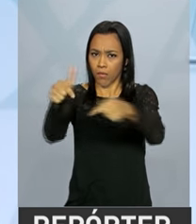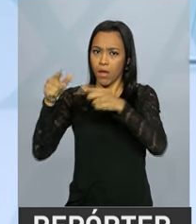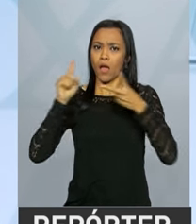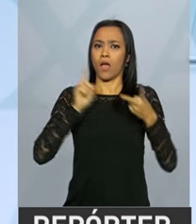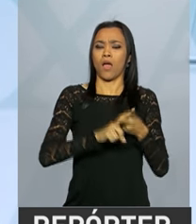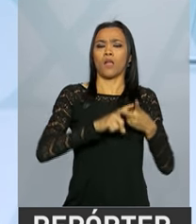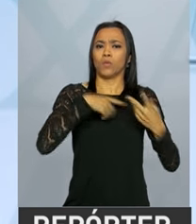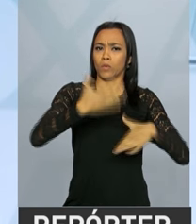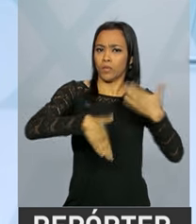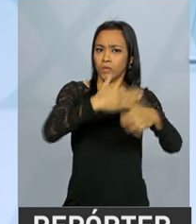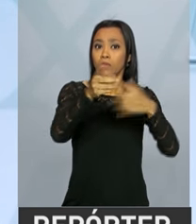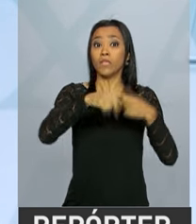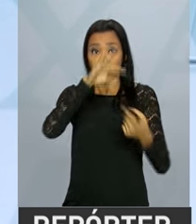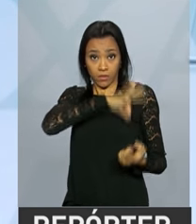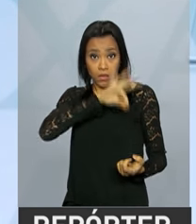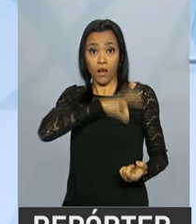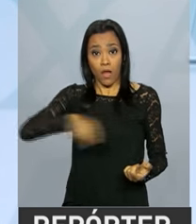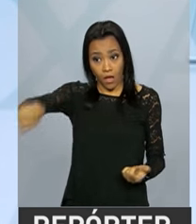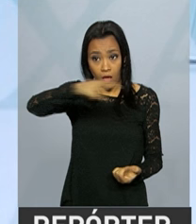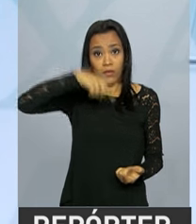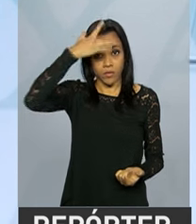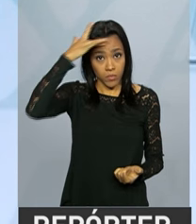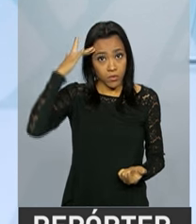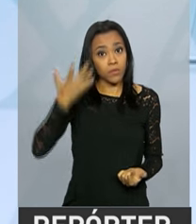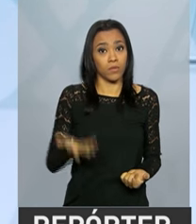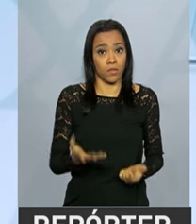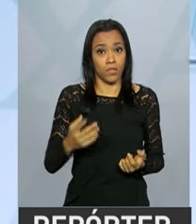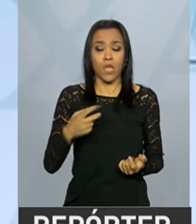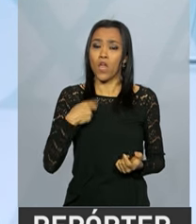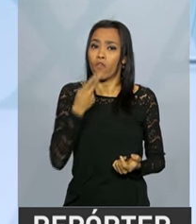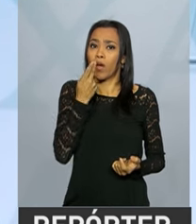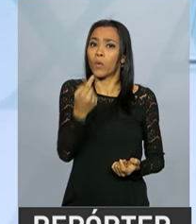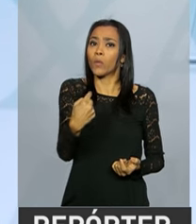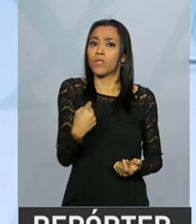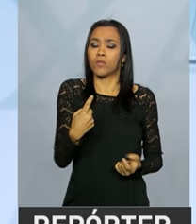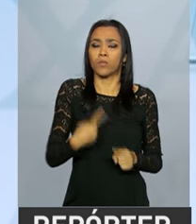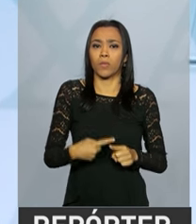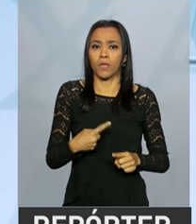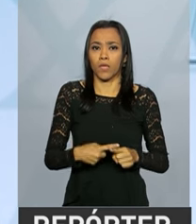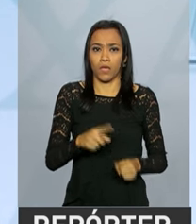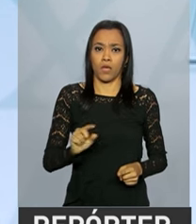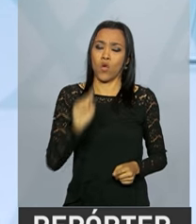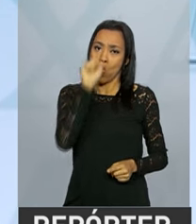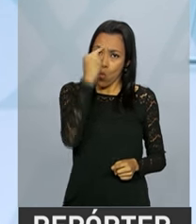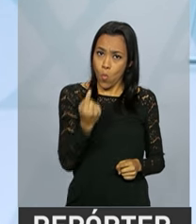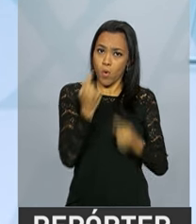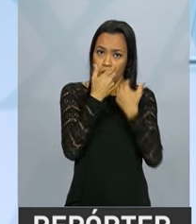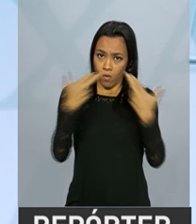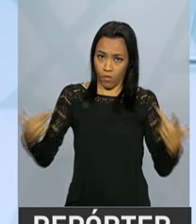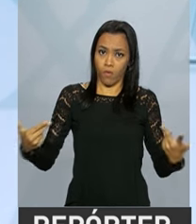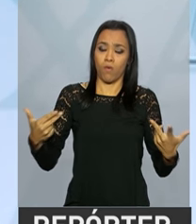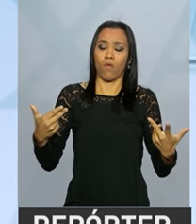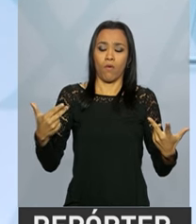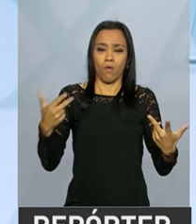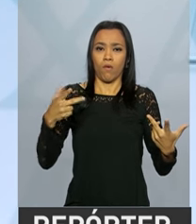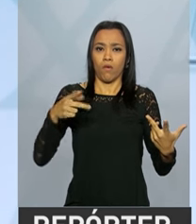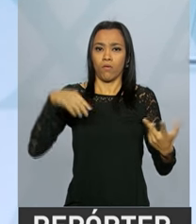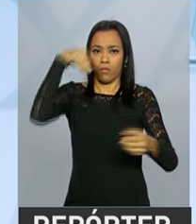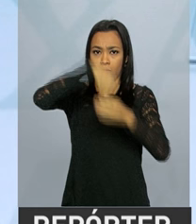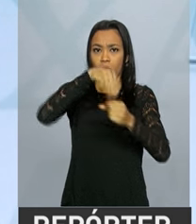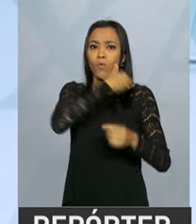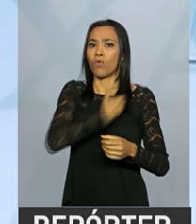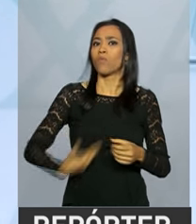bolso do Trabalhador eu digo isto meus amigos porque um dos vetores do nosso governo é